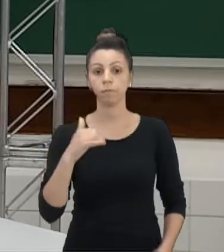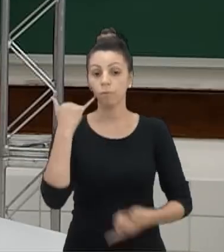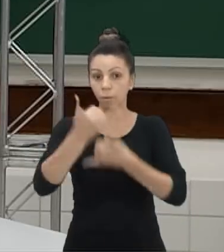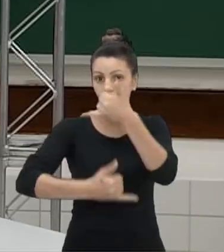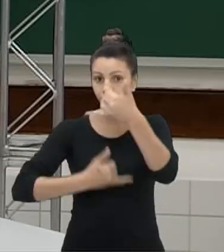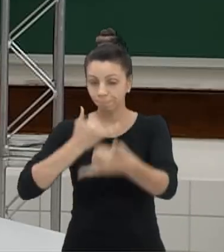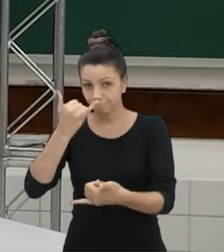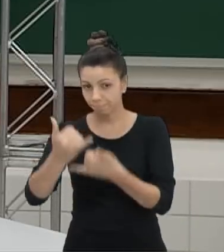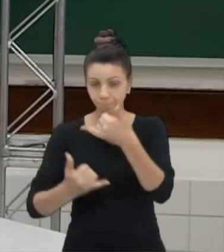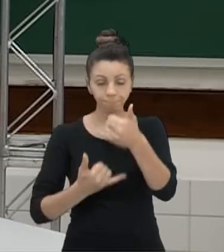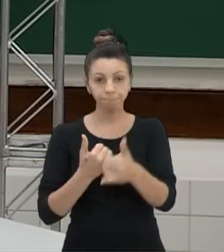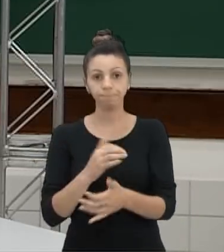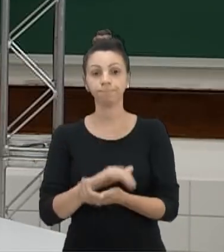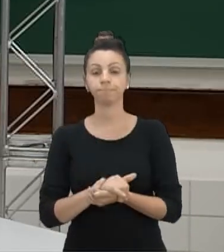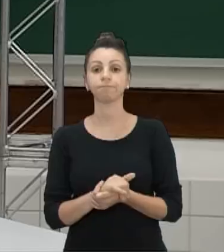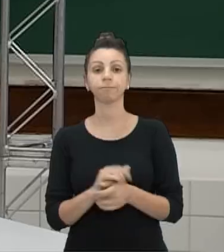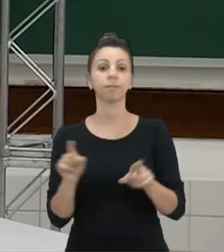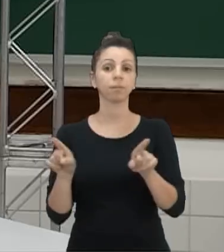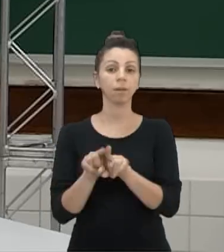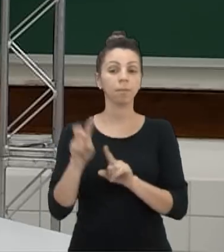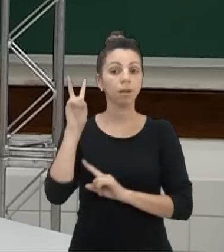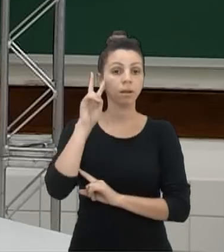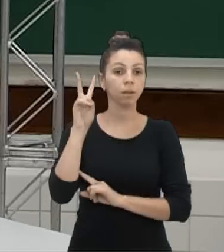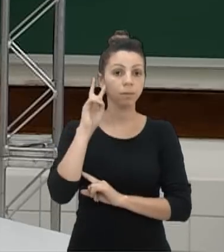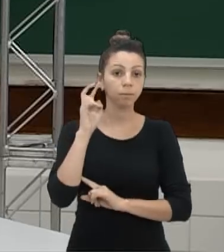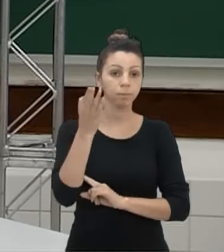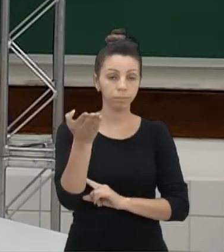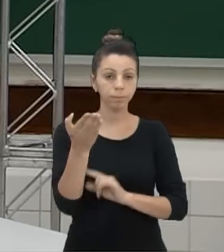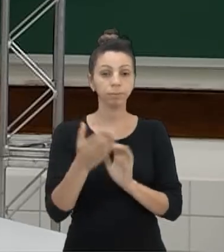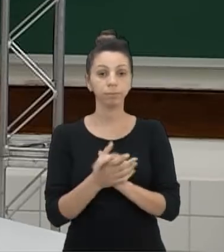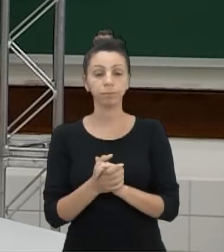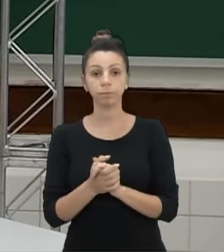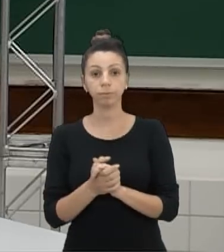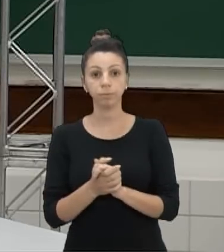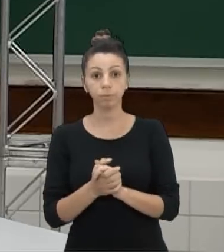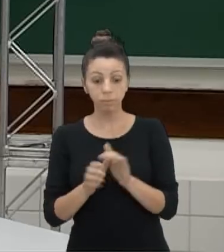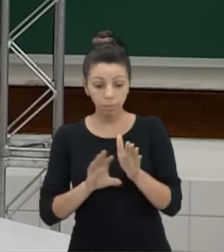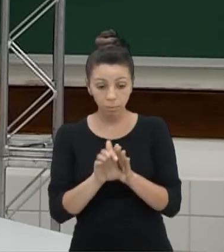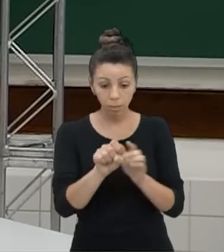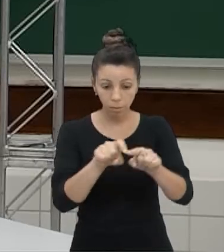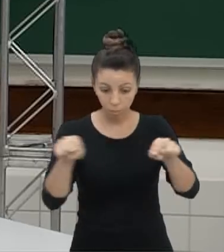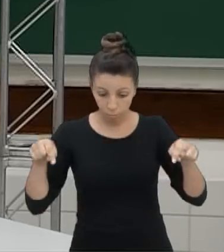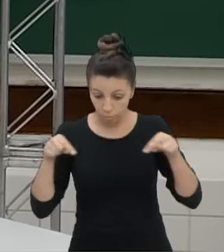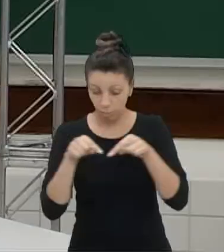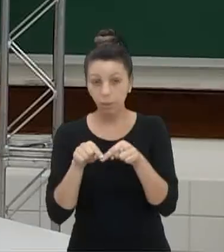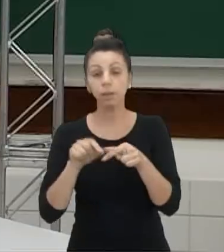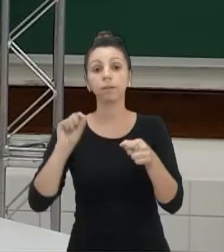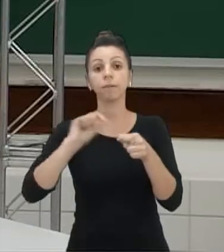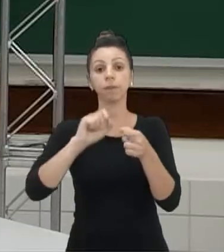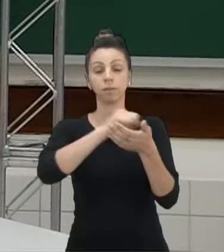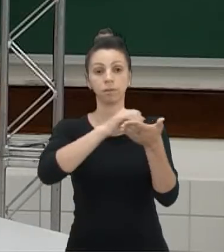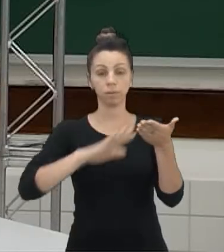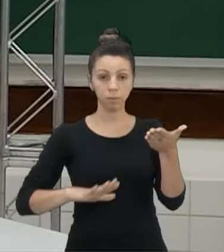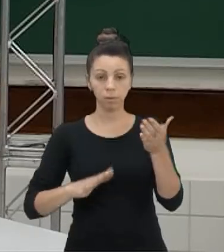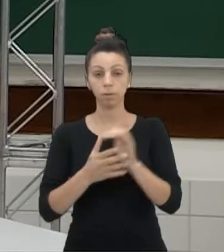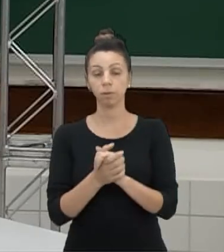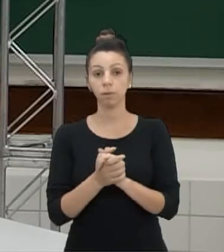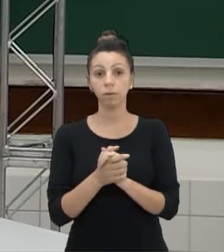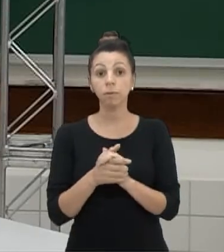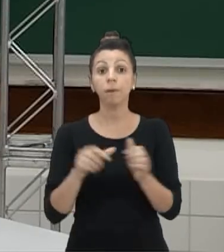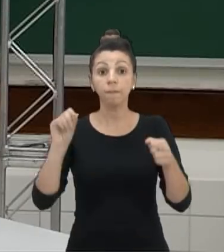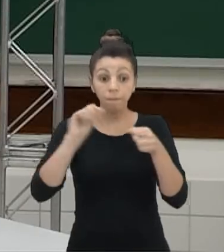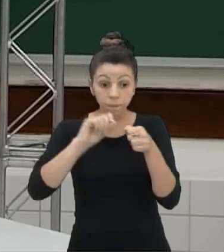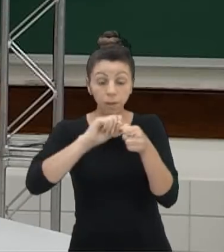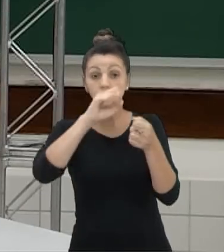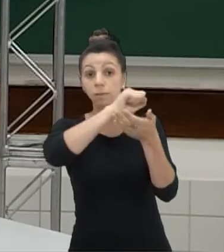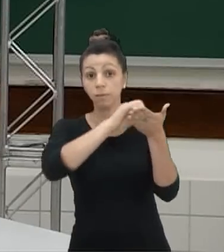vivo durante as aulas. Também quero lembrar os senhores sobre o Classroom, faça as atividades, a presença dos senhores vai ser pelas atividades a partir